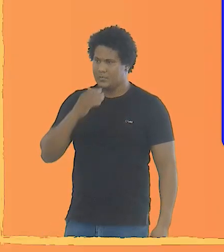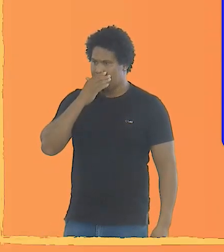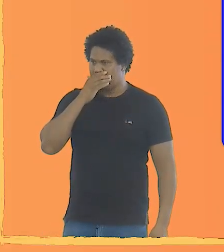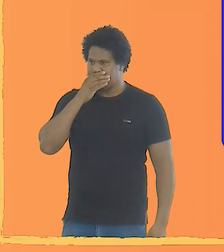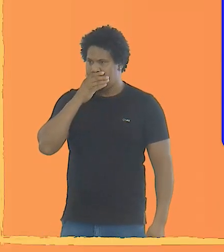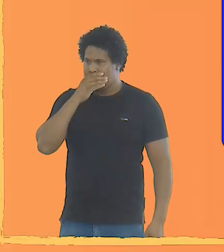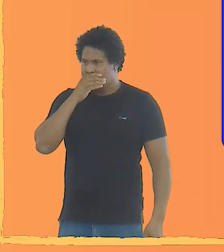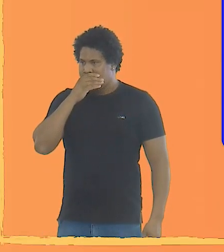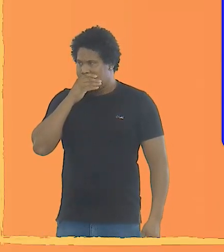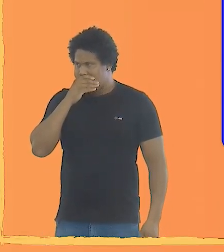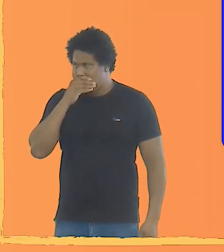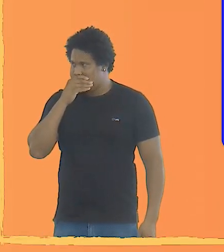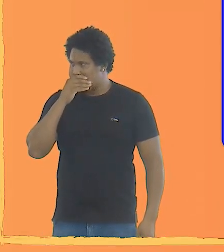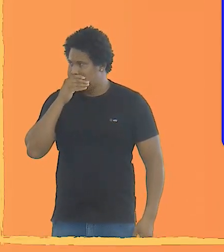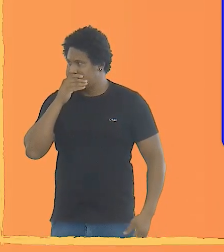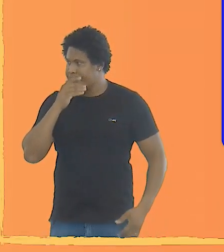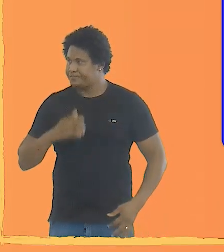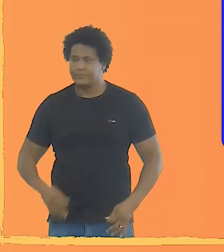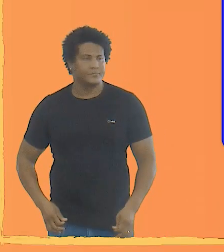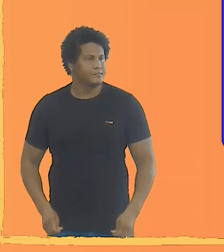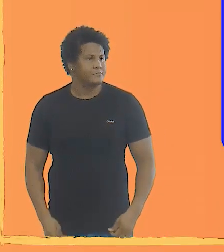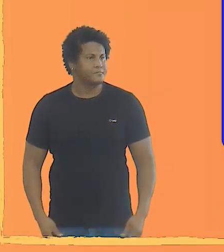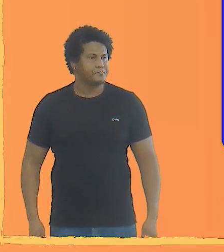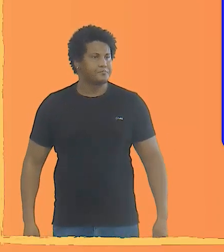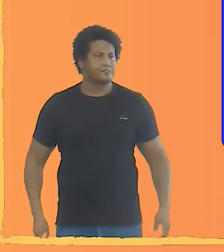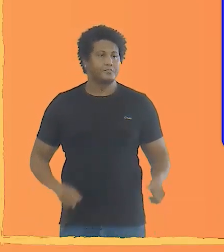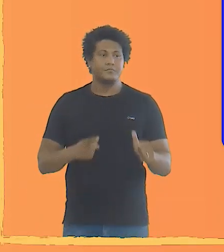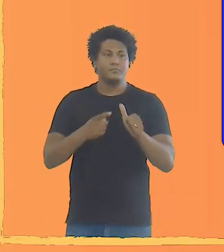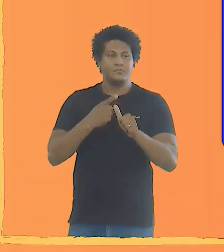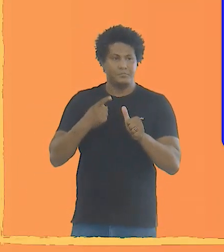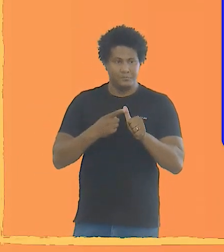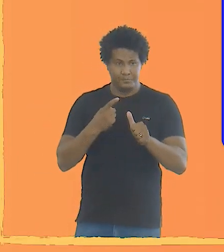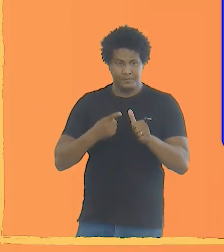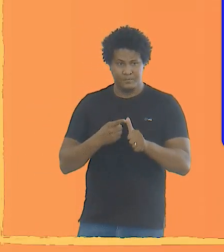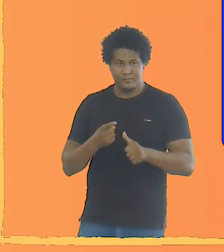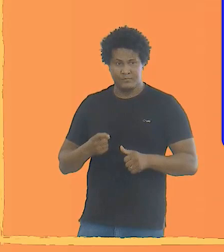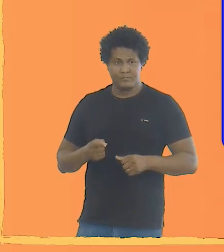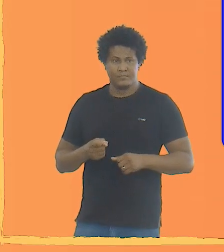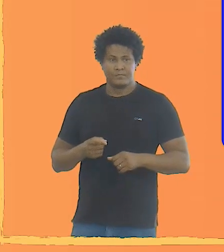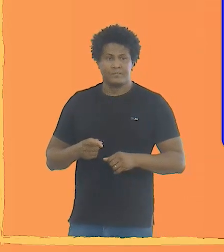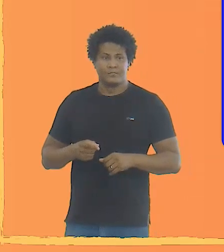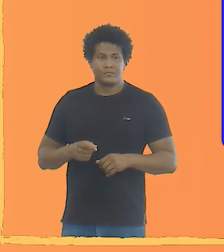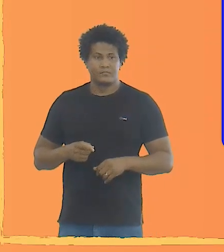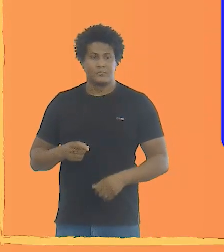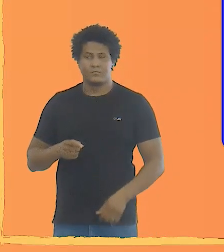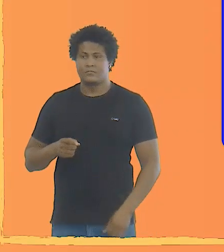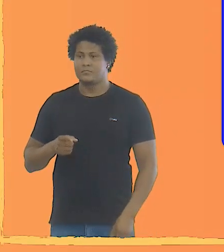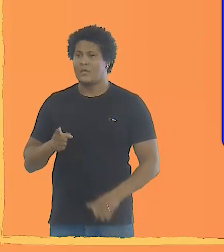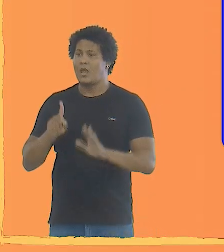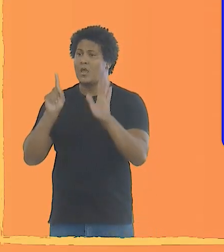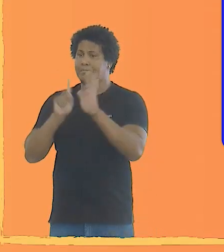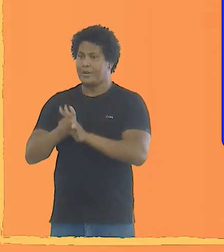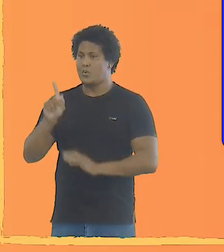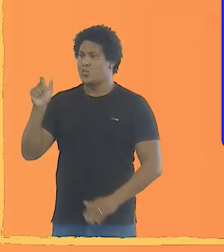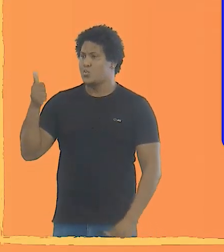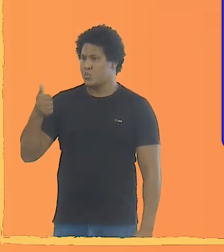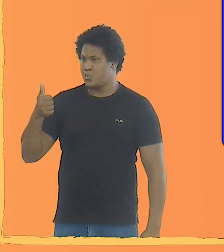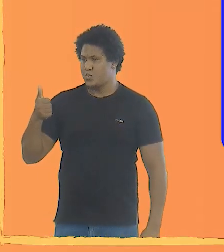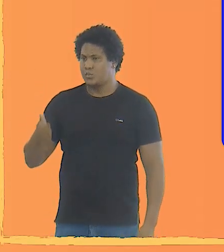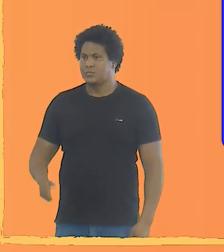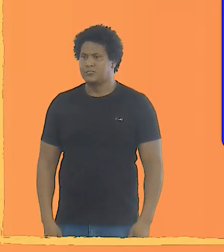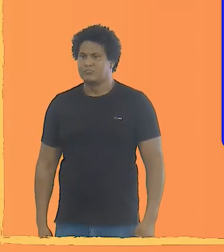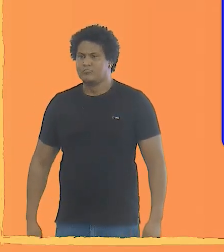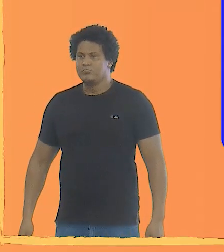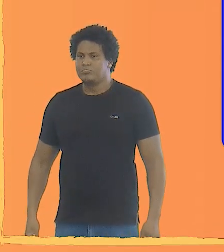Primeira questão, uma questão que trata de uma questão, foi uma questão da prova do Enem. Vai tratar desse assunto que a gente acabou de